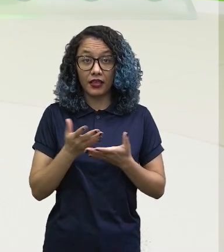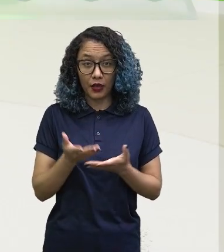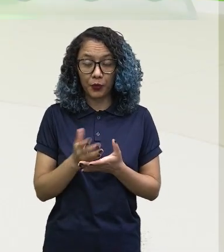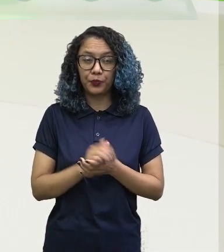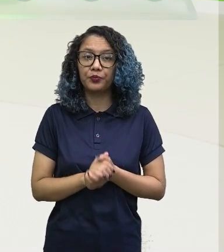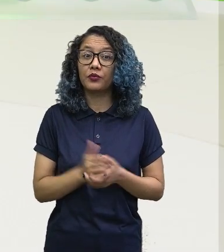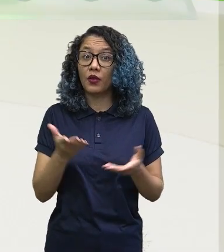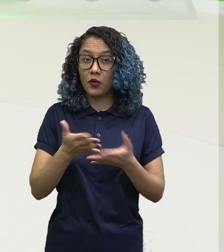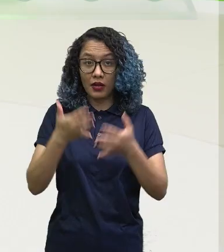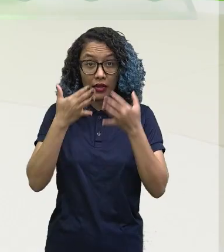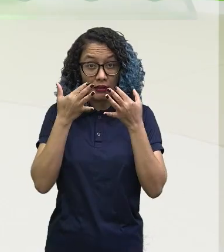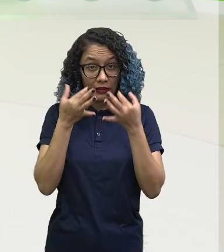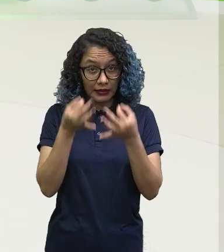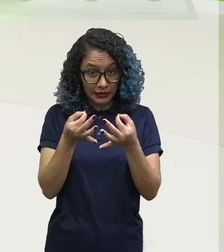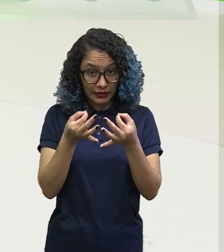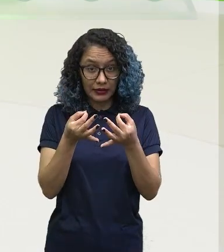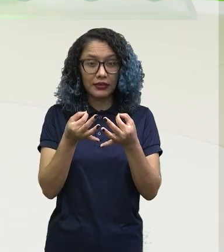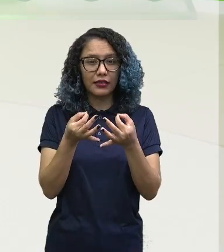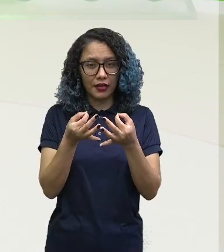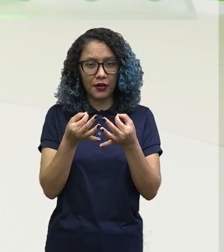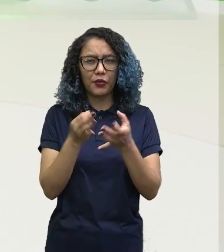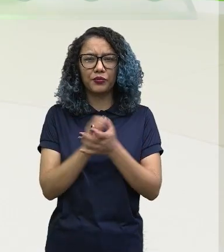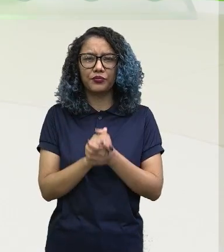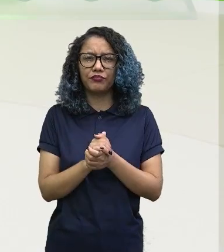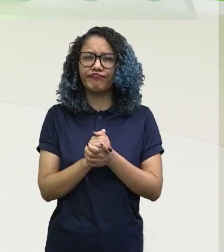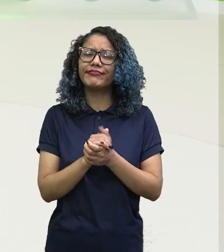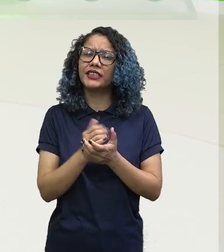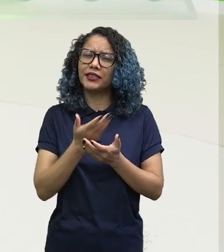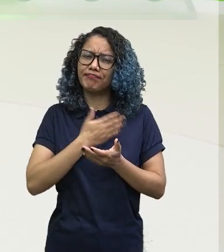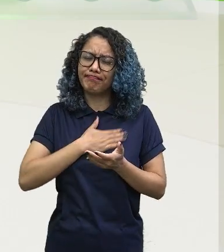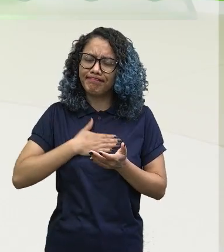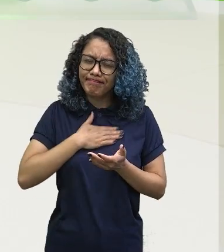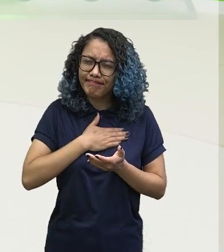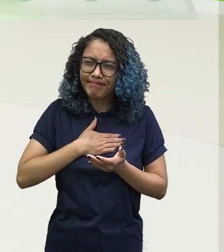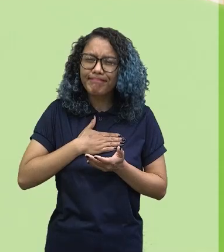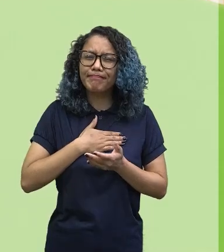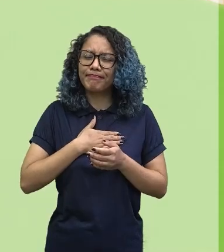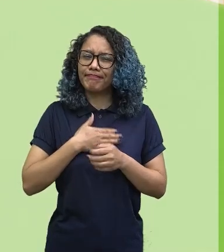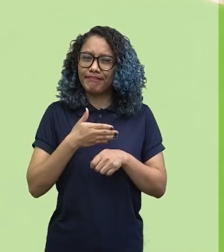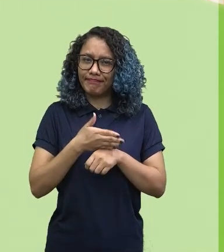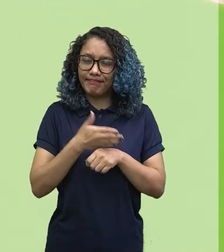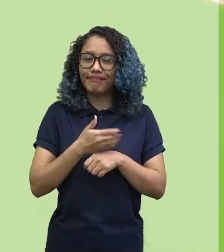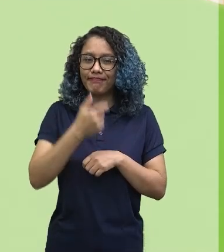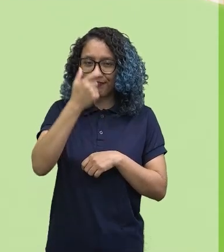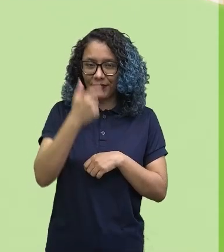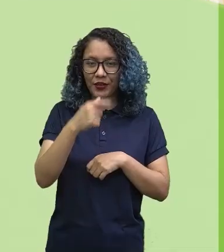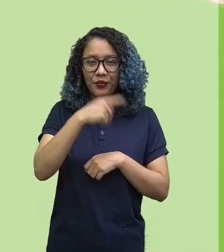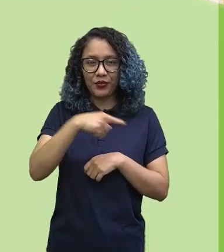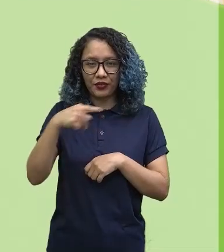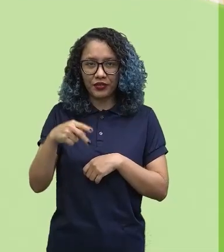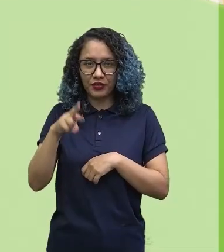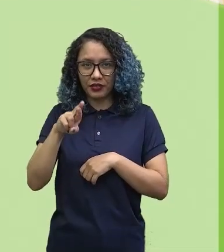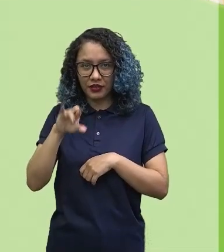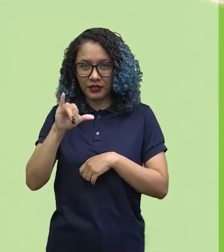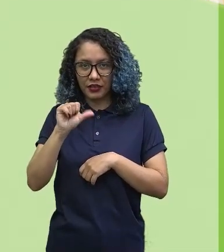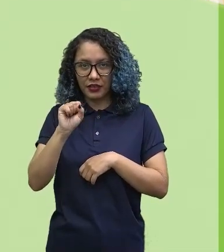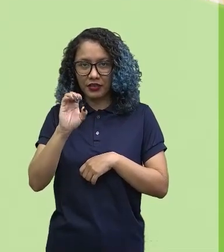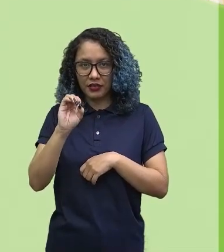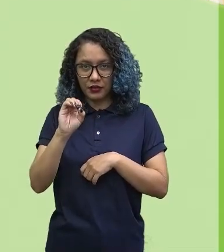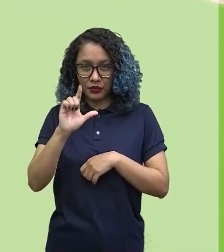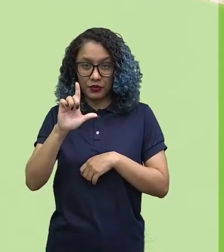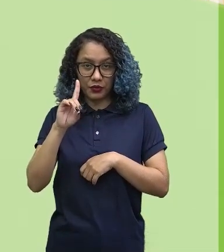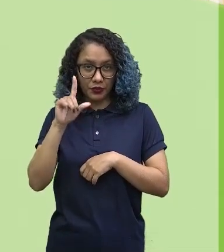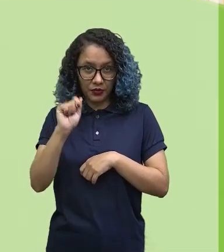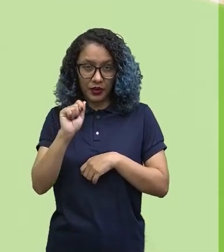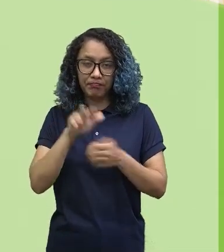bem atenção, que gostem dessa aula com entusiasmo. Eu sou a professora Risolda Farias, que estarei